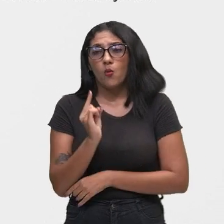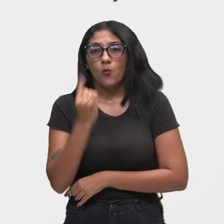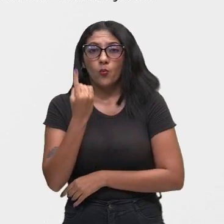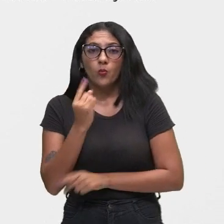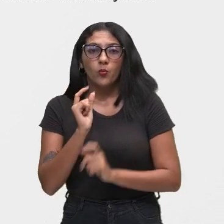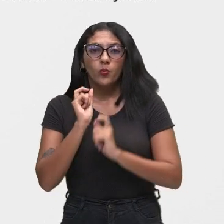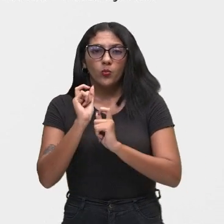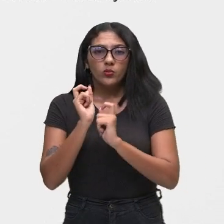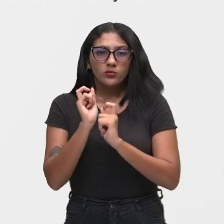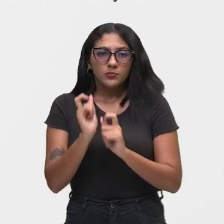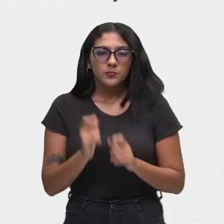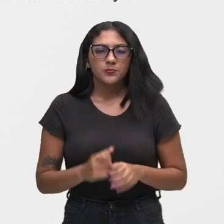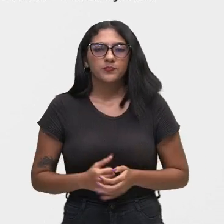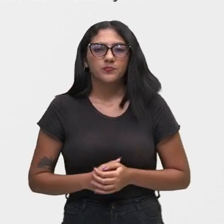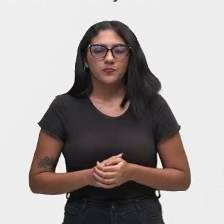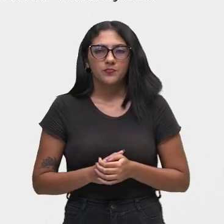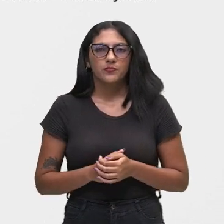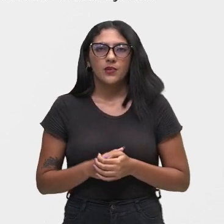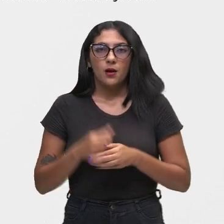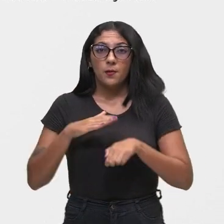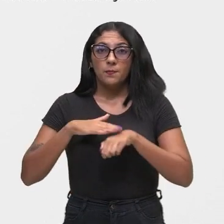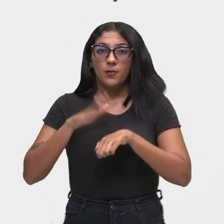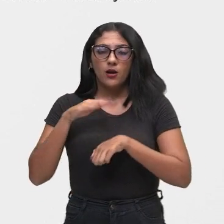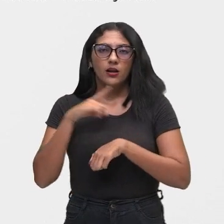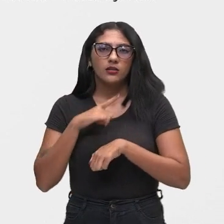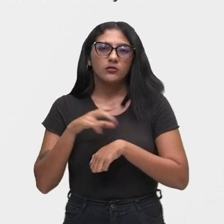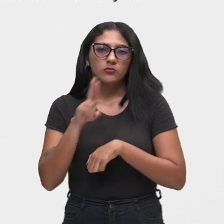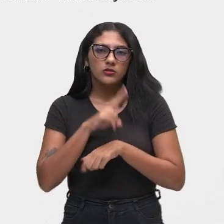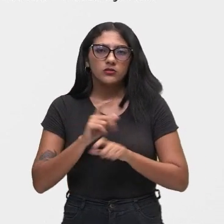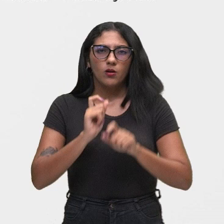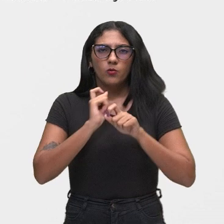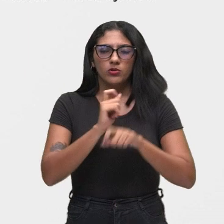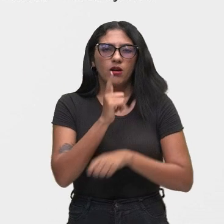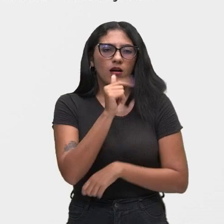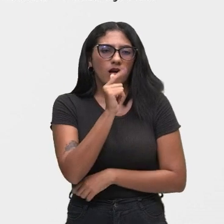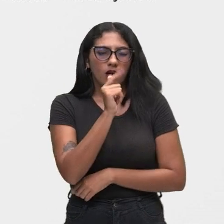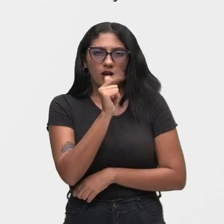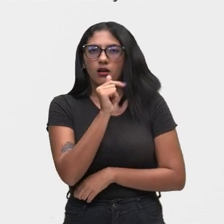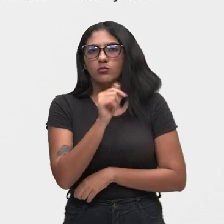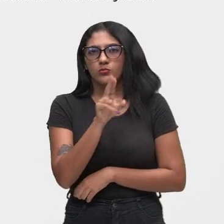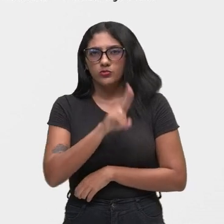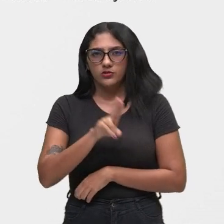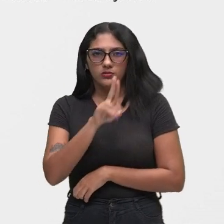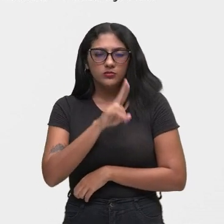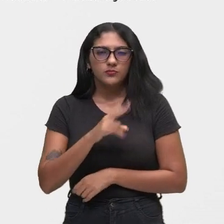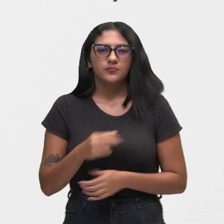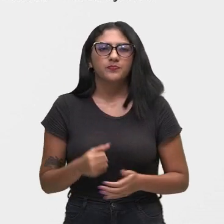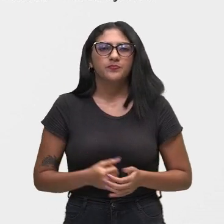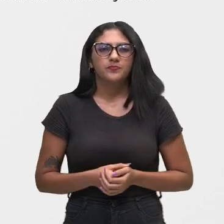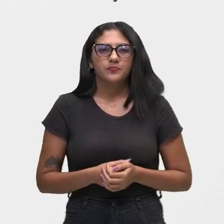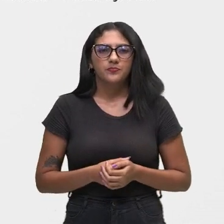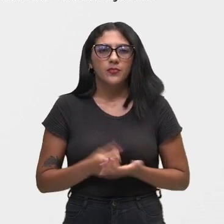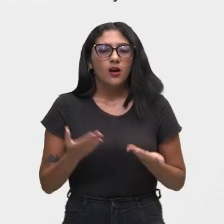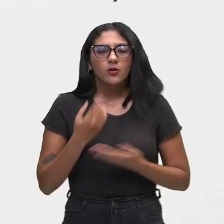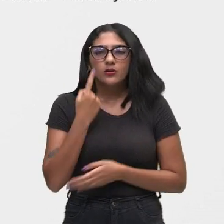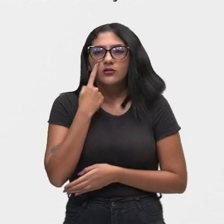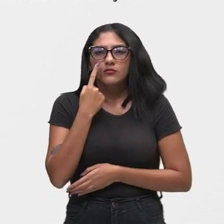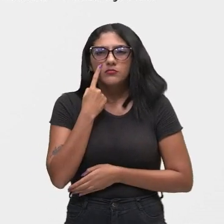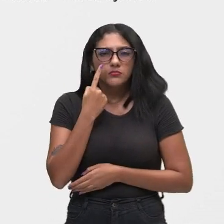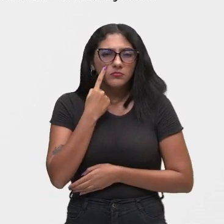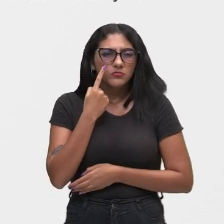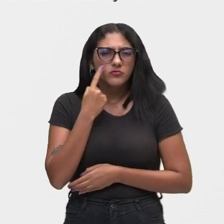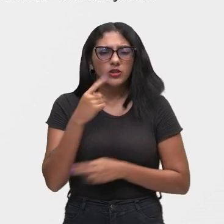de trabalho e na maioria das vezes é a água que é esse fluido de trabalho, tá? Então vamos ver aí, acompanhar esses